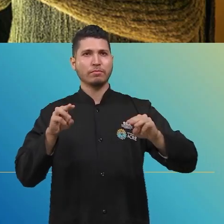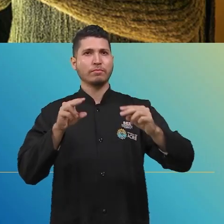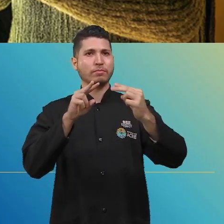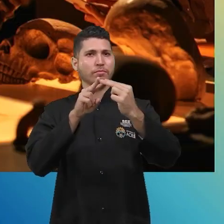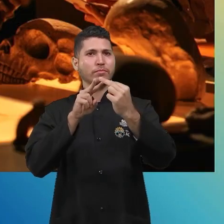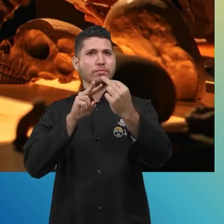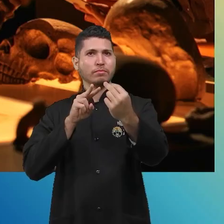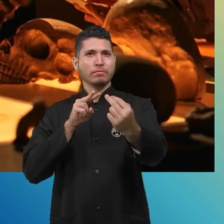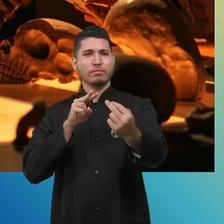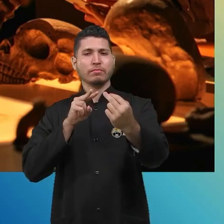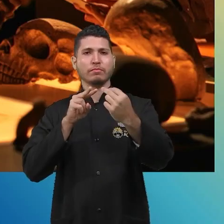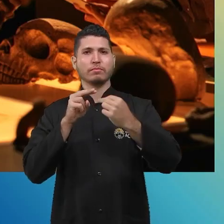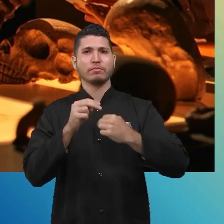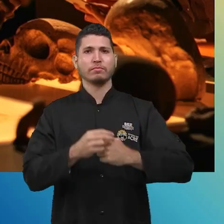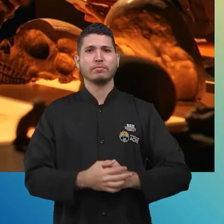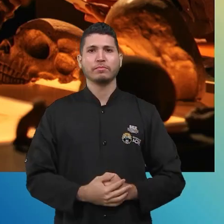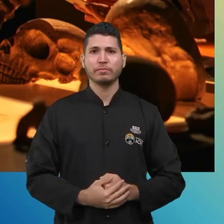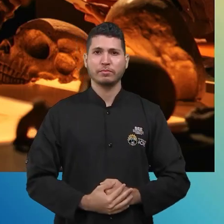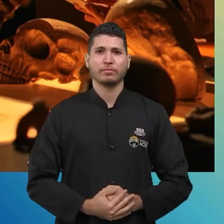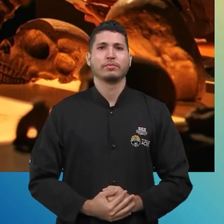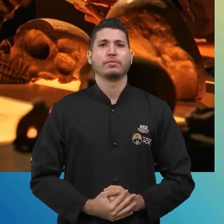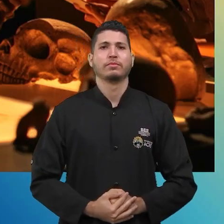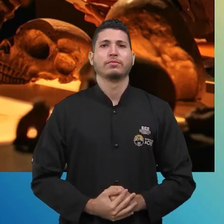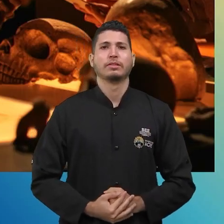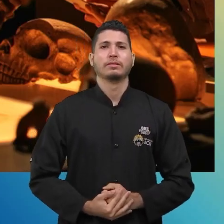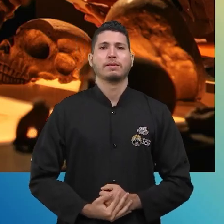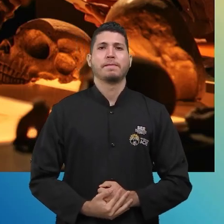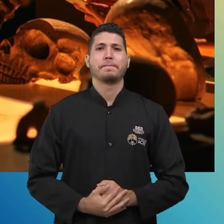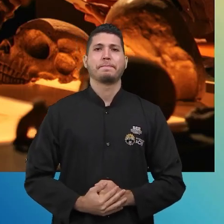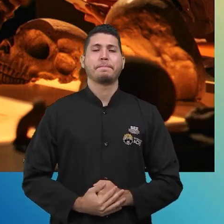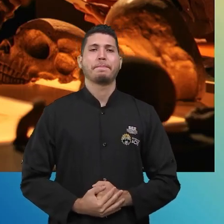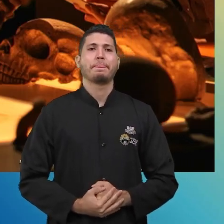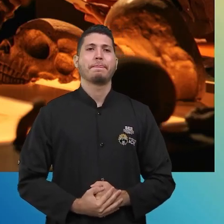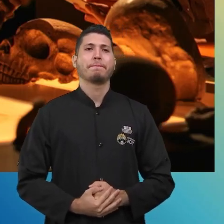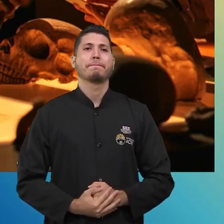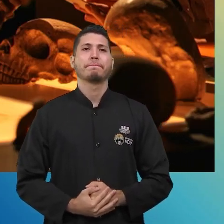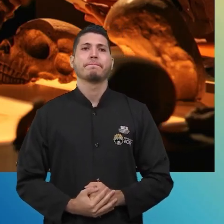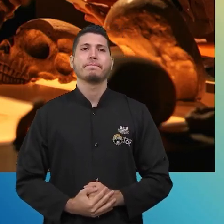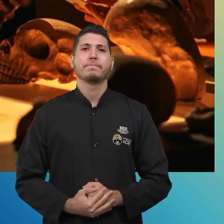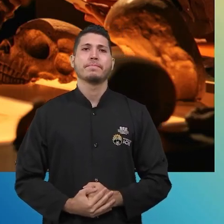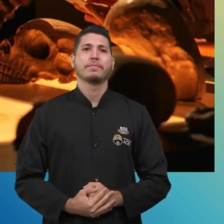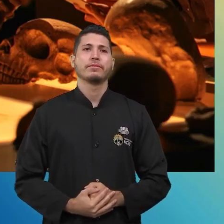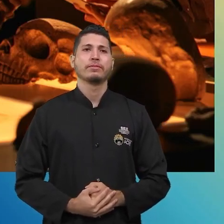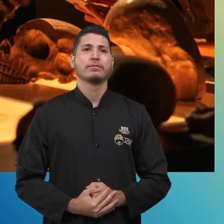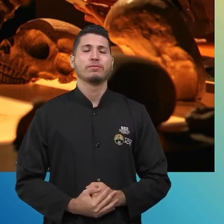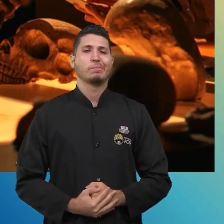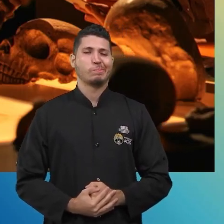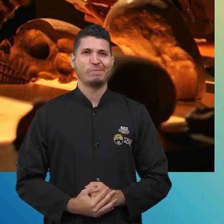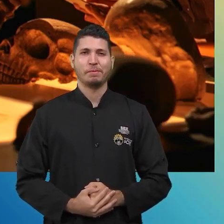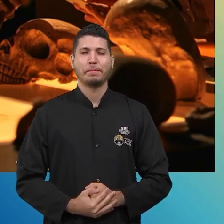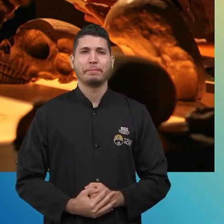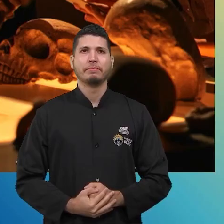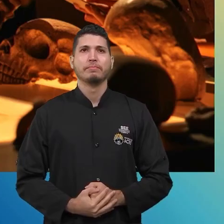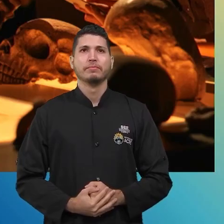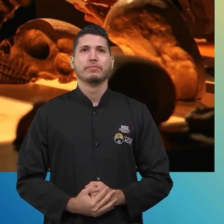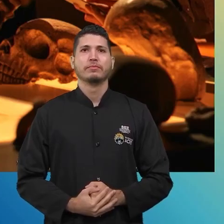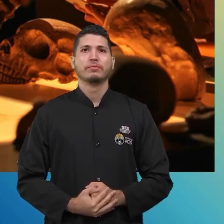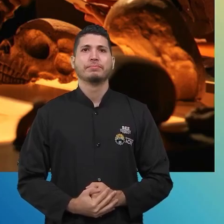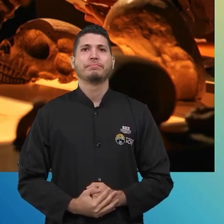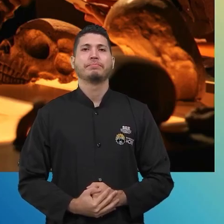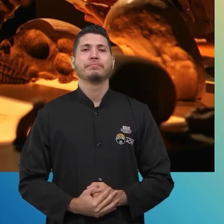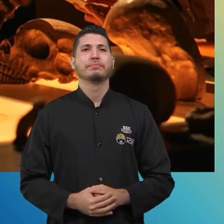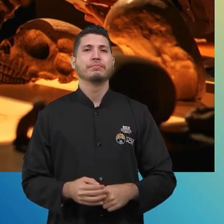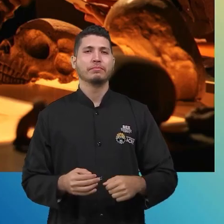virtual. Seguindo, para que tudo isso aconteça, é claro que a gente precisa contar com a ajuda